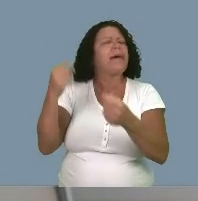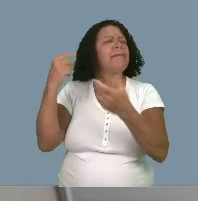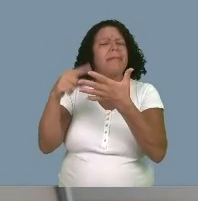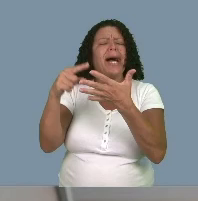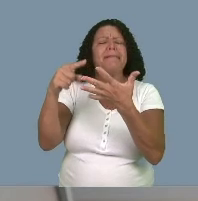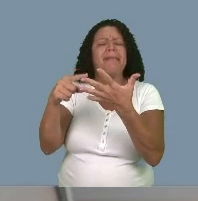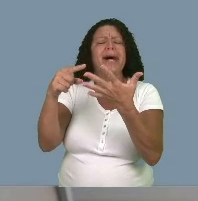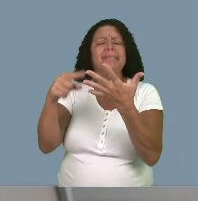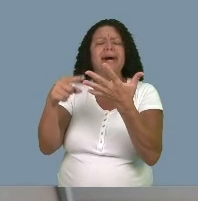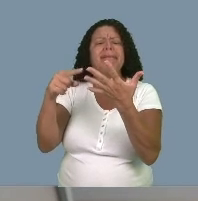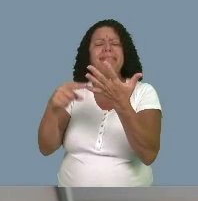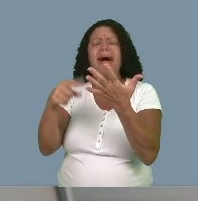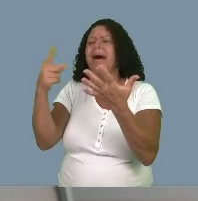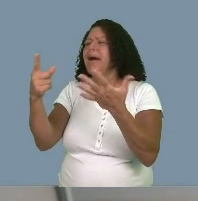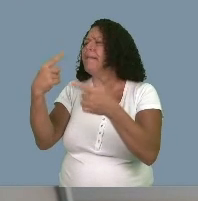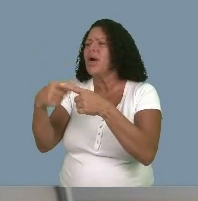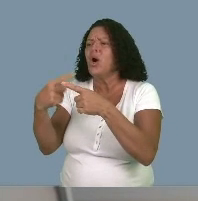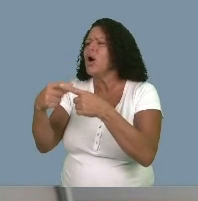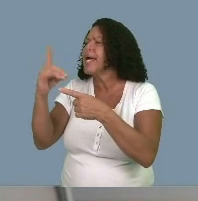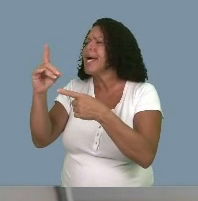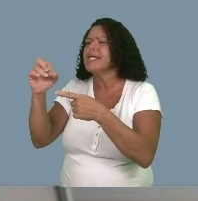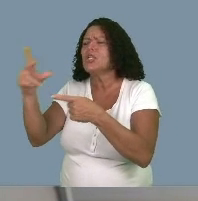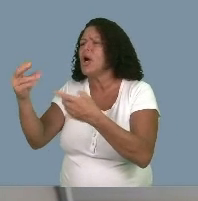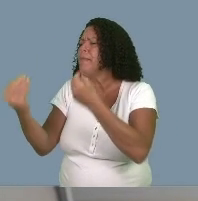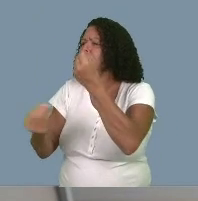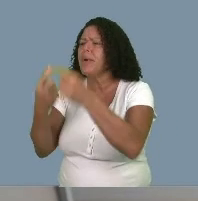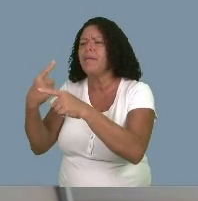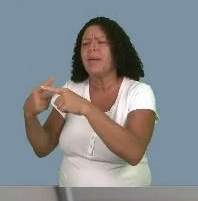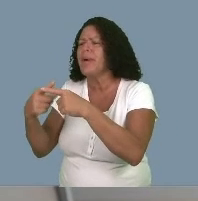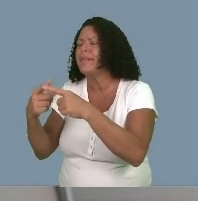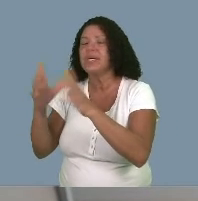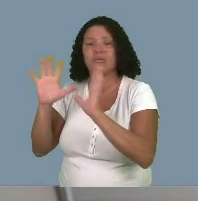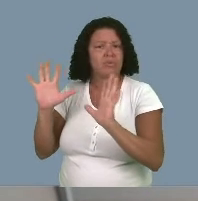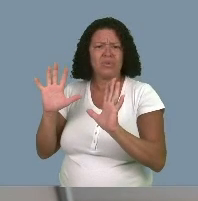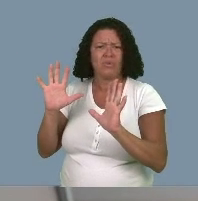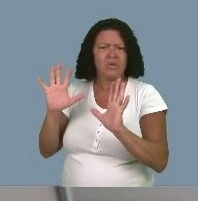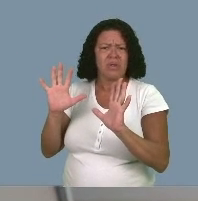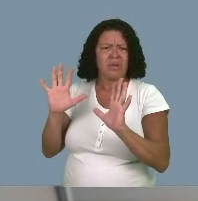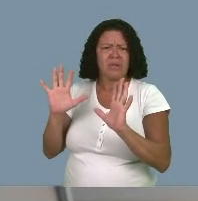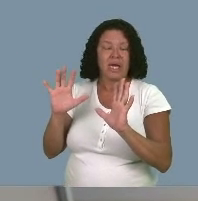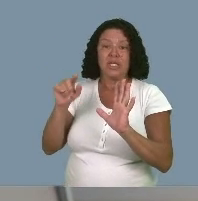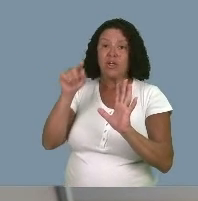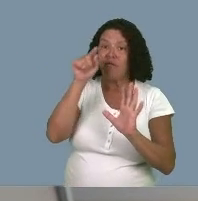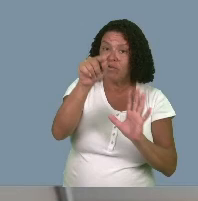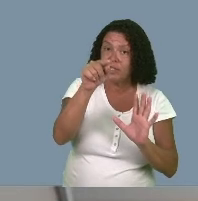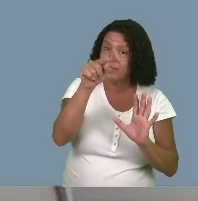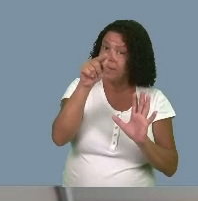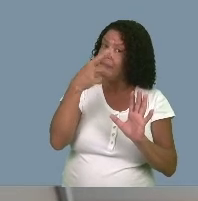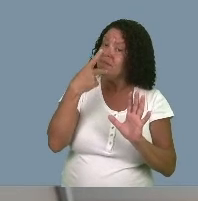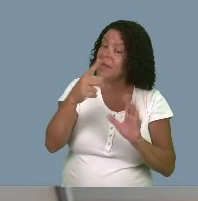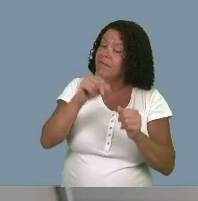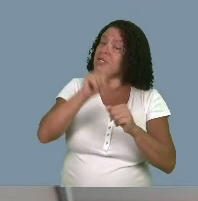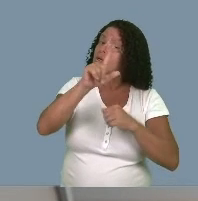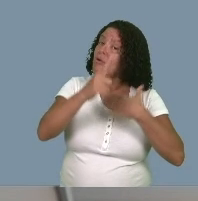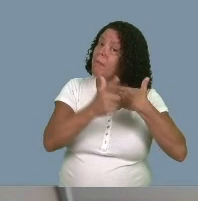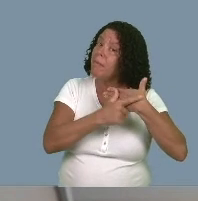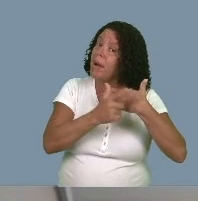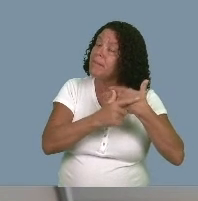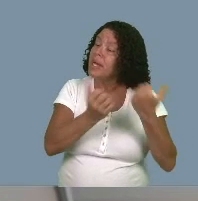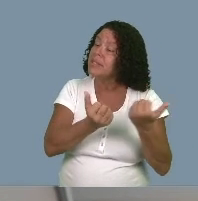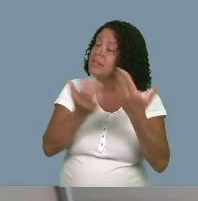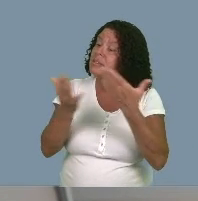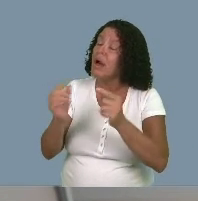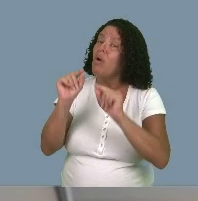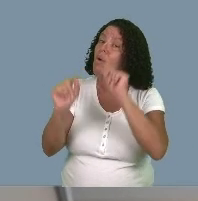por que ele chegou a essa dor, por que ele está nessa condição, não interessa. O que lhe cabe apenas é o papel de oferecer apoio,